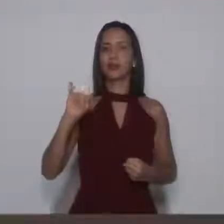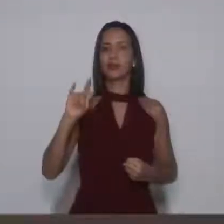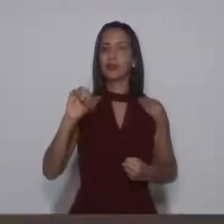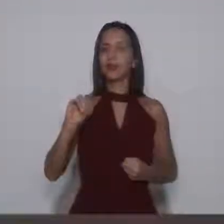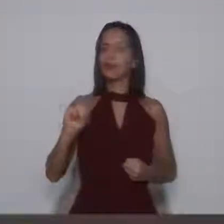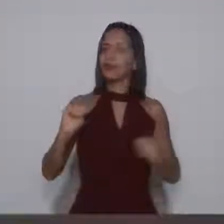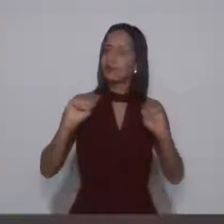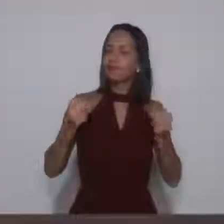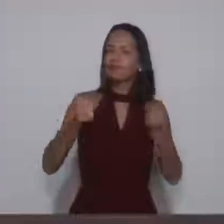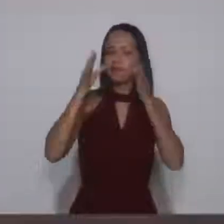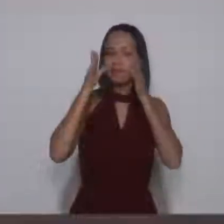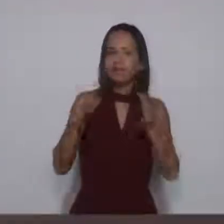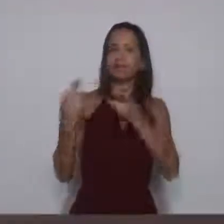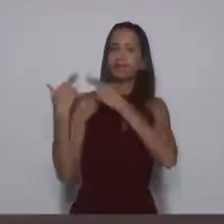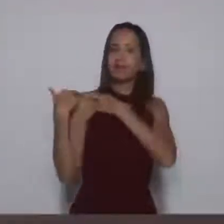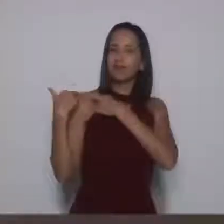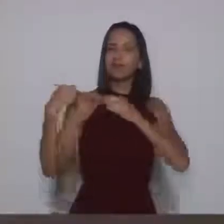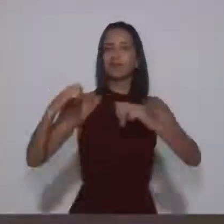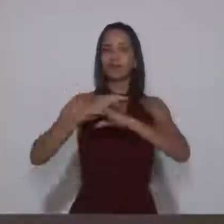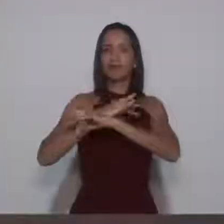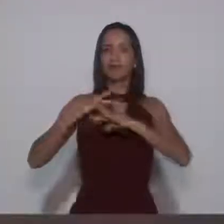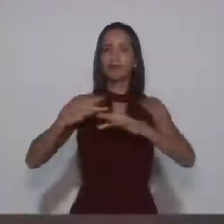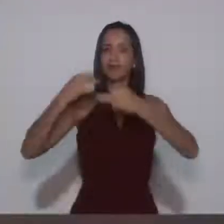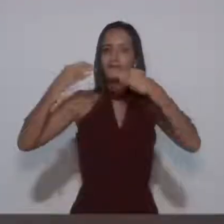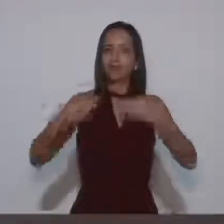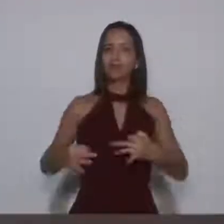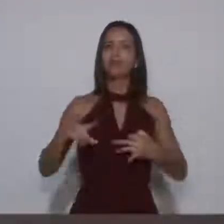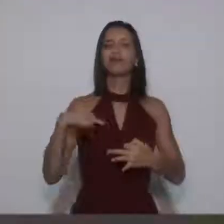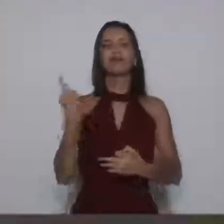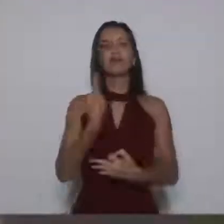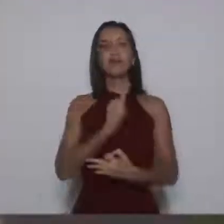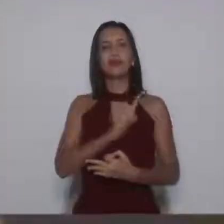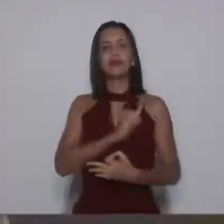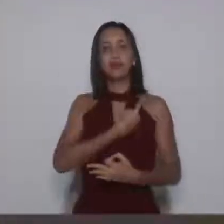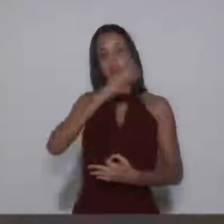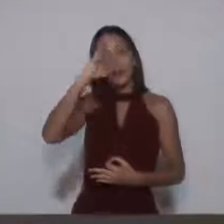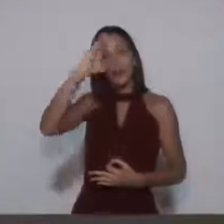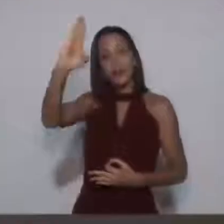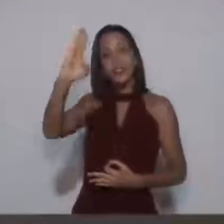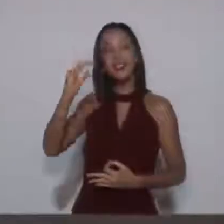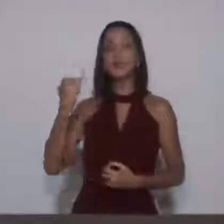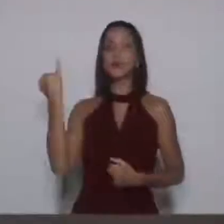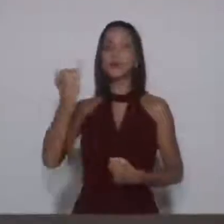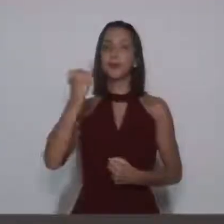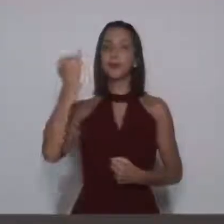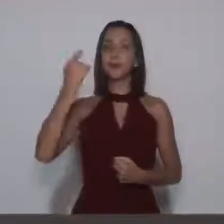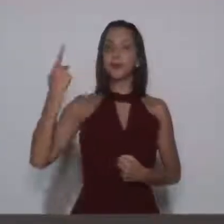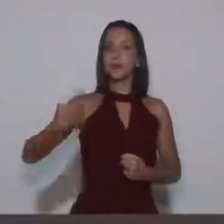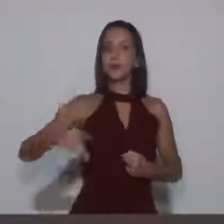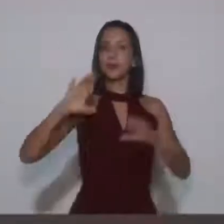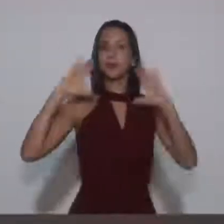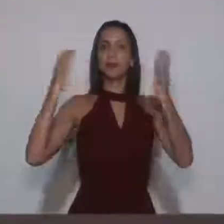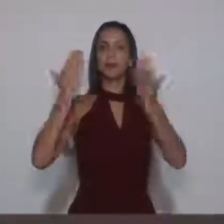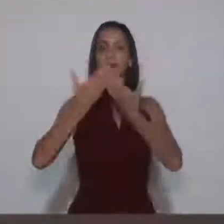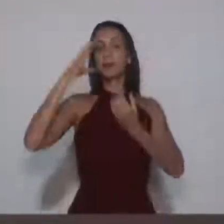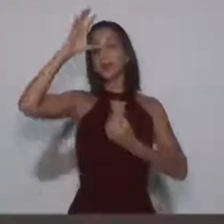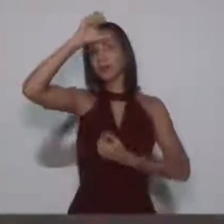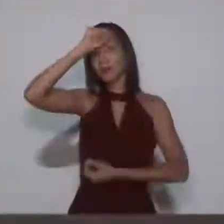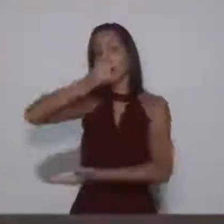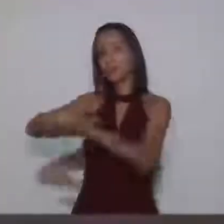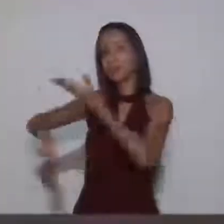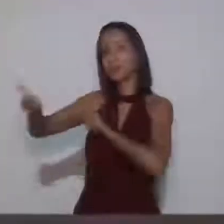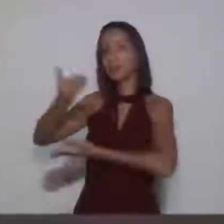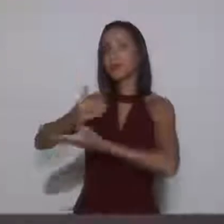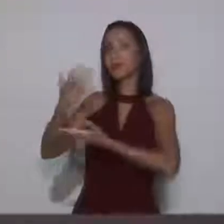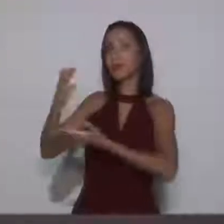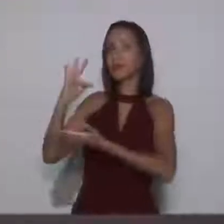tão comprometido com a cidade, e é mais do que justo a gente destacar a importância dele para essa casa, né? Aprendi muito com o Rodrigo e quero aprender